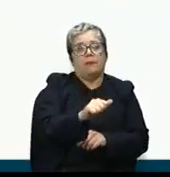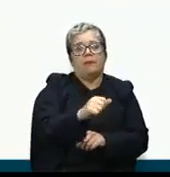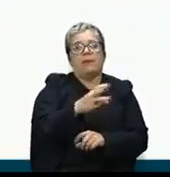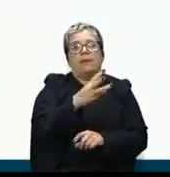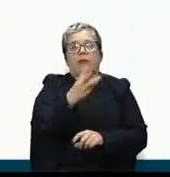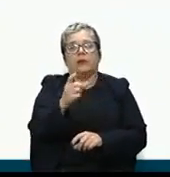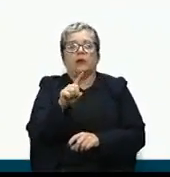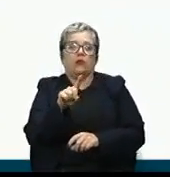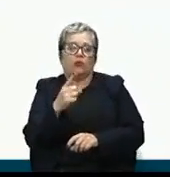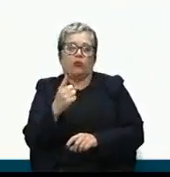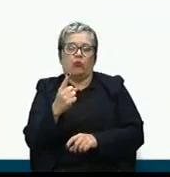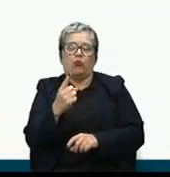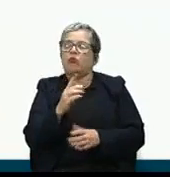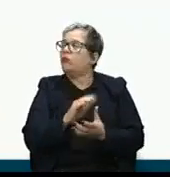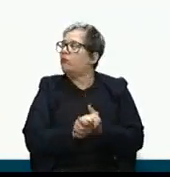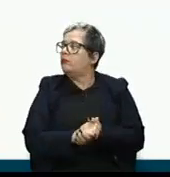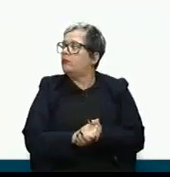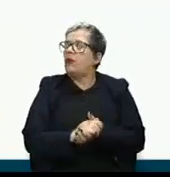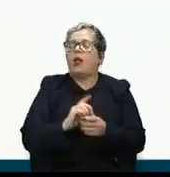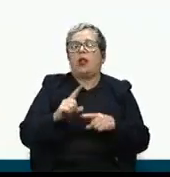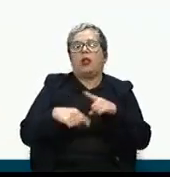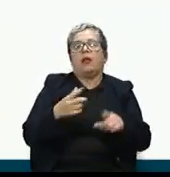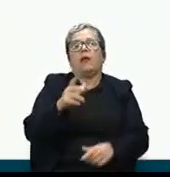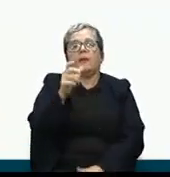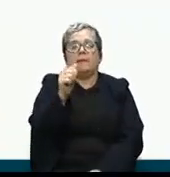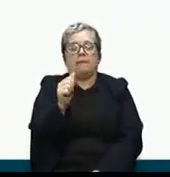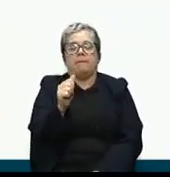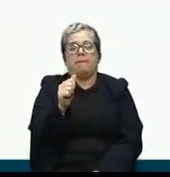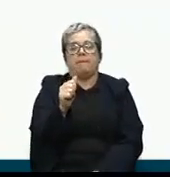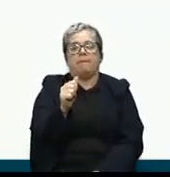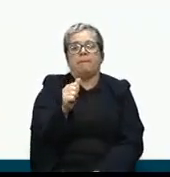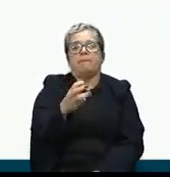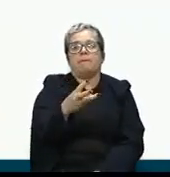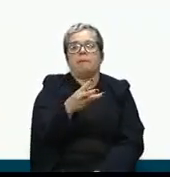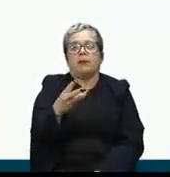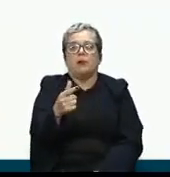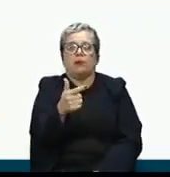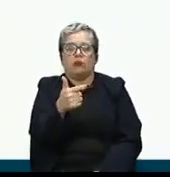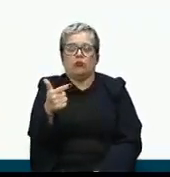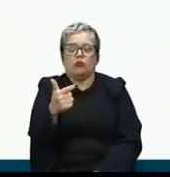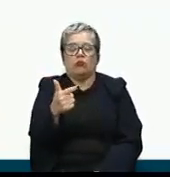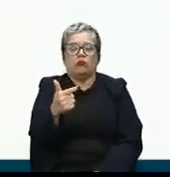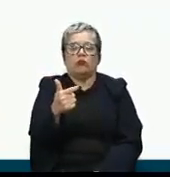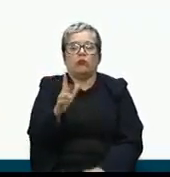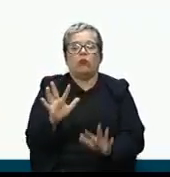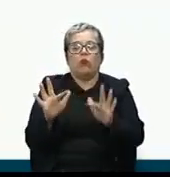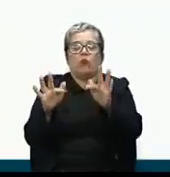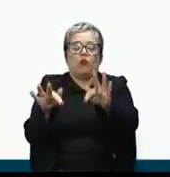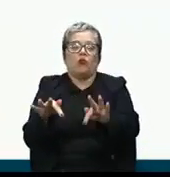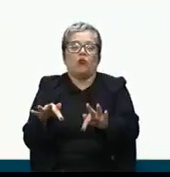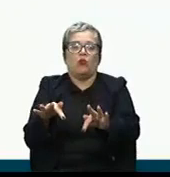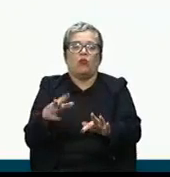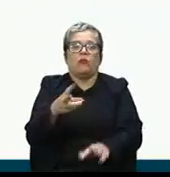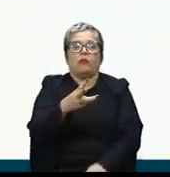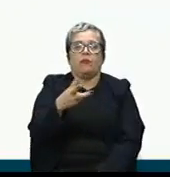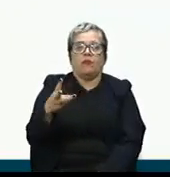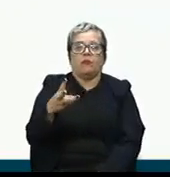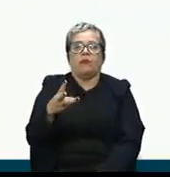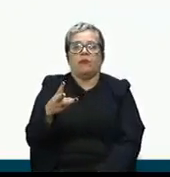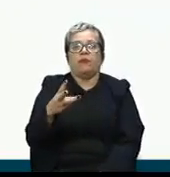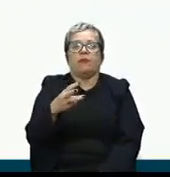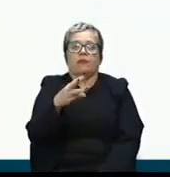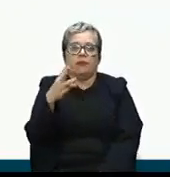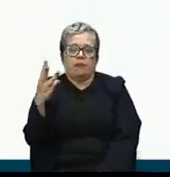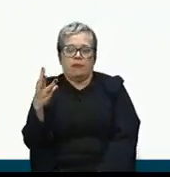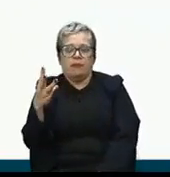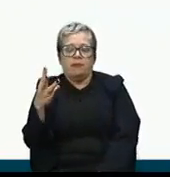A3, 1, depois A3, 2 e por fim A3,